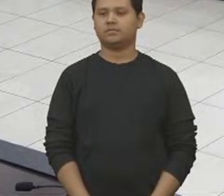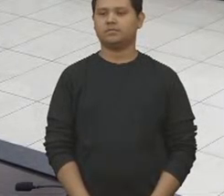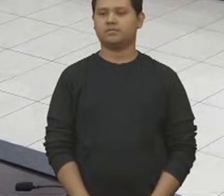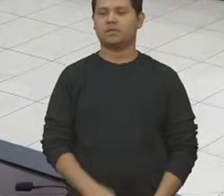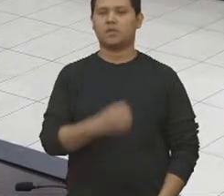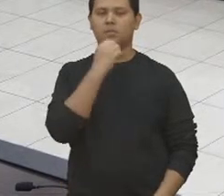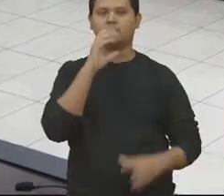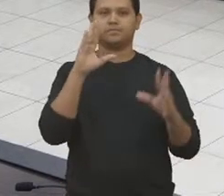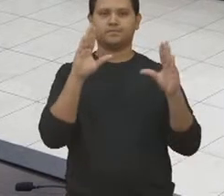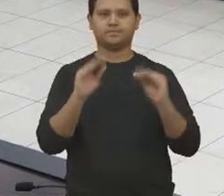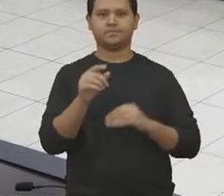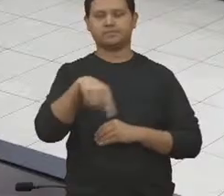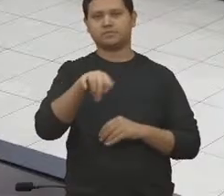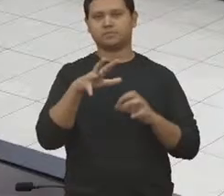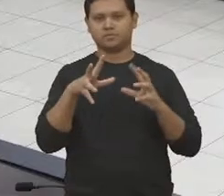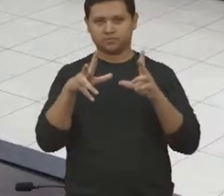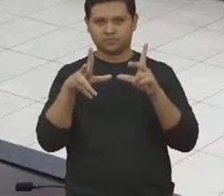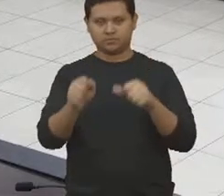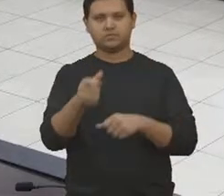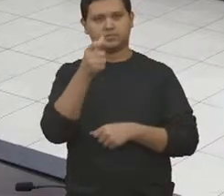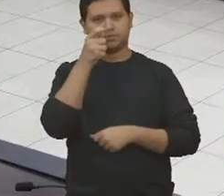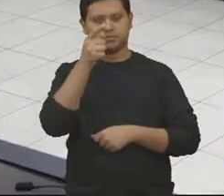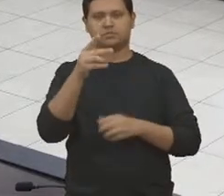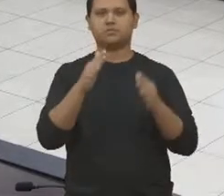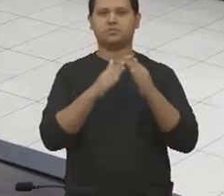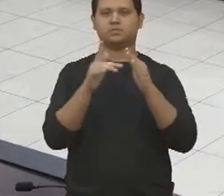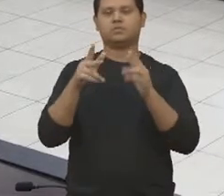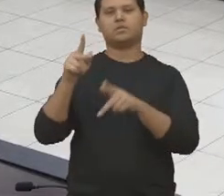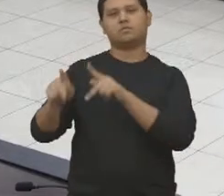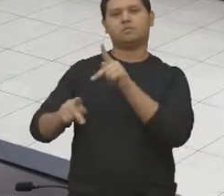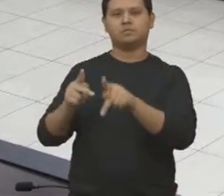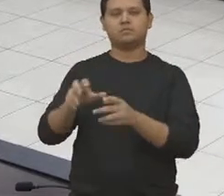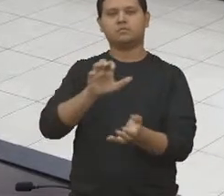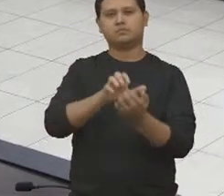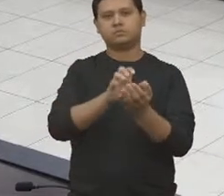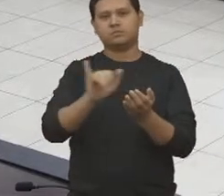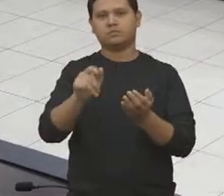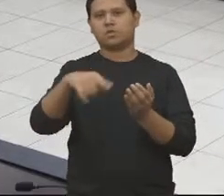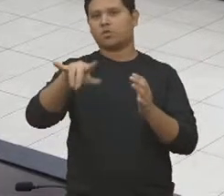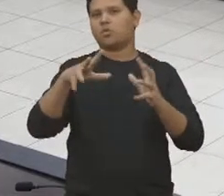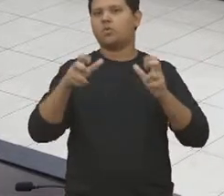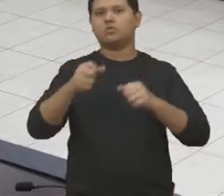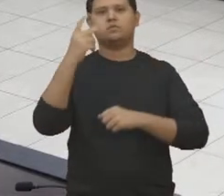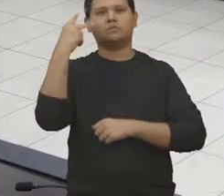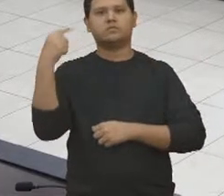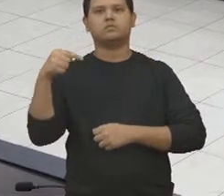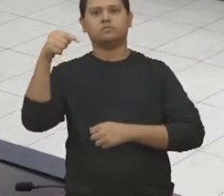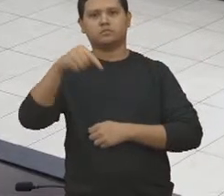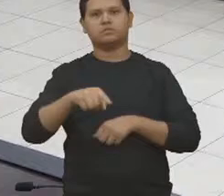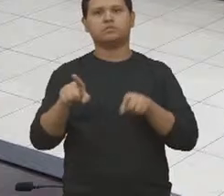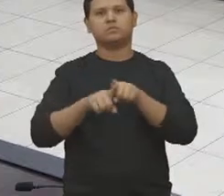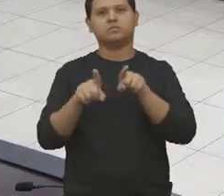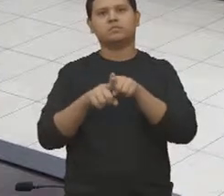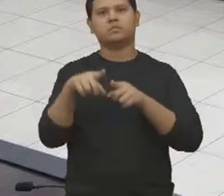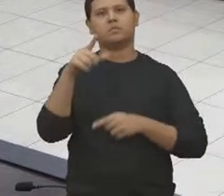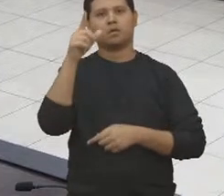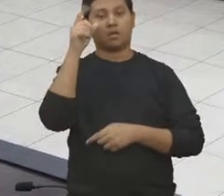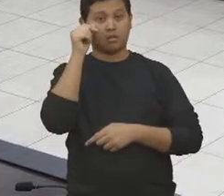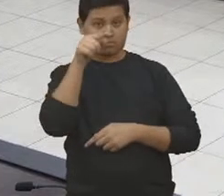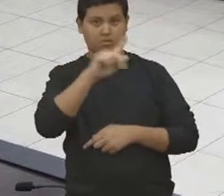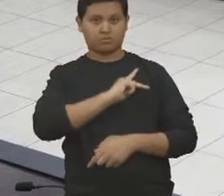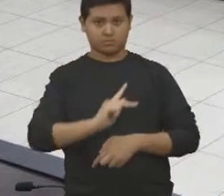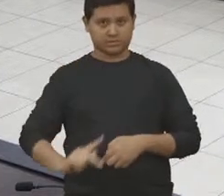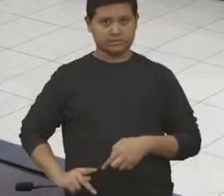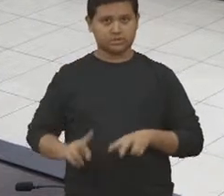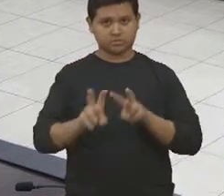Boa noite a todos que nos acompanham aí de casa, a população de Jacareí. Boa noite a todos os vereadores presentes na pessoa do Jean, presidente da Comissão de